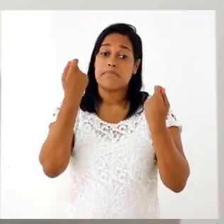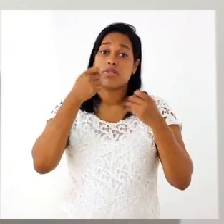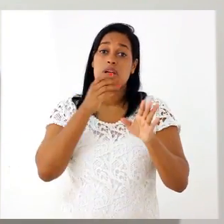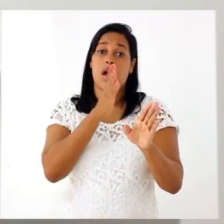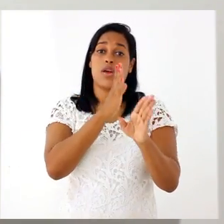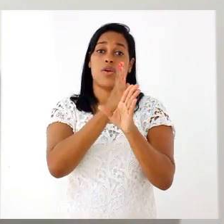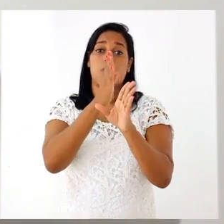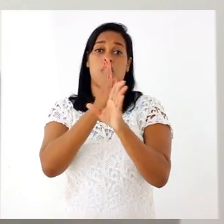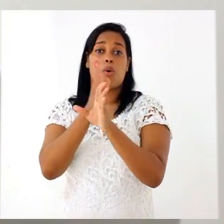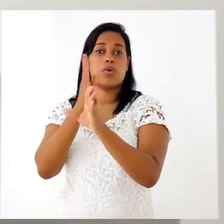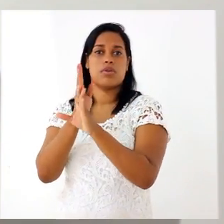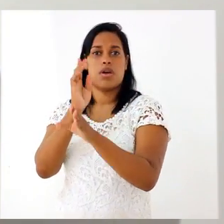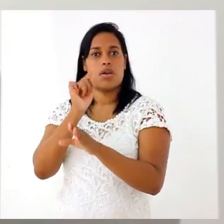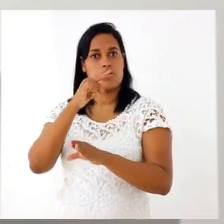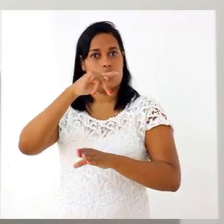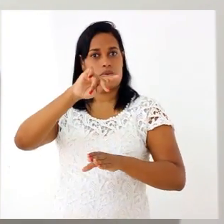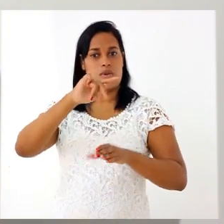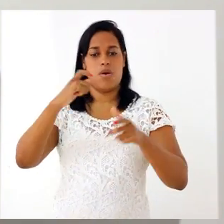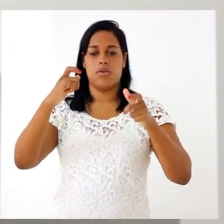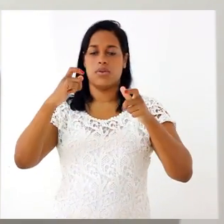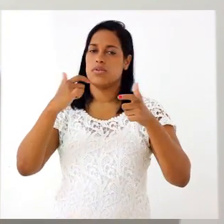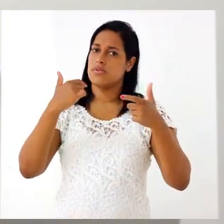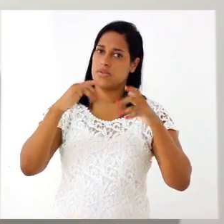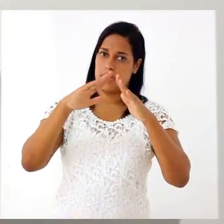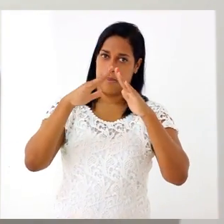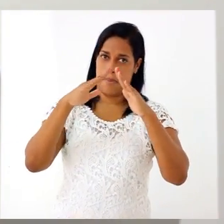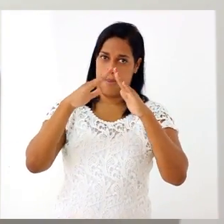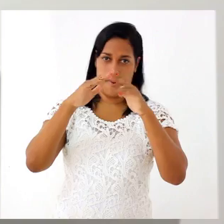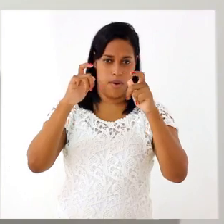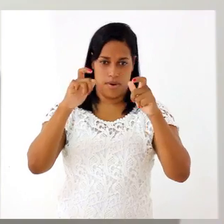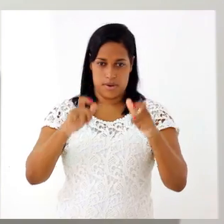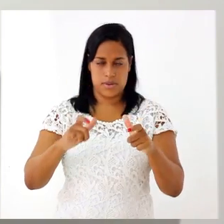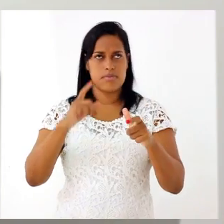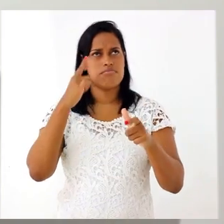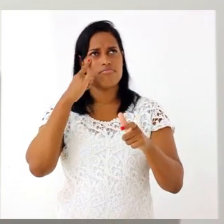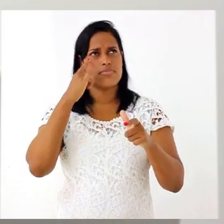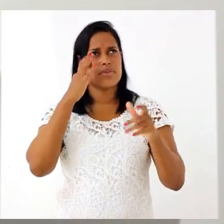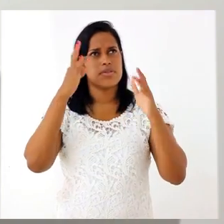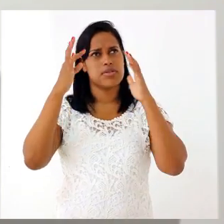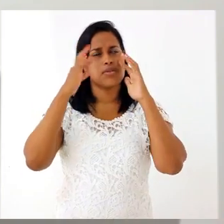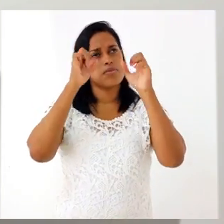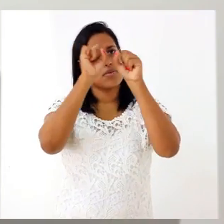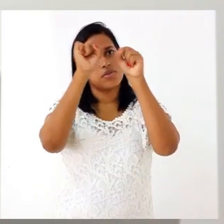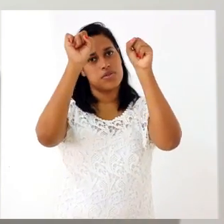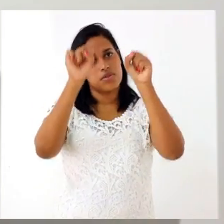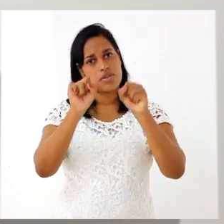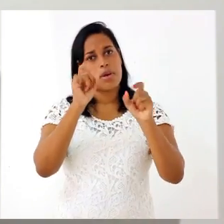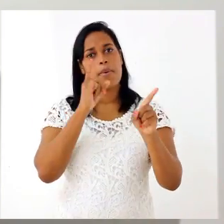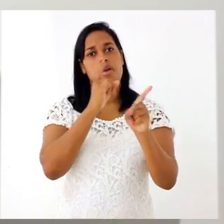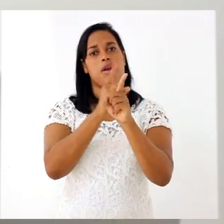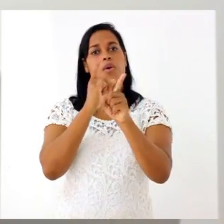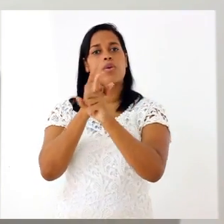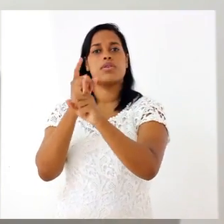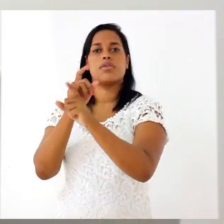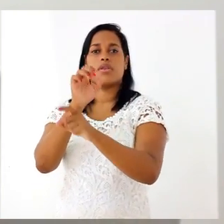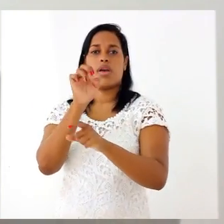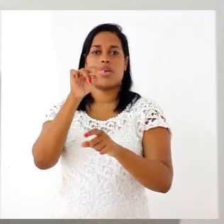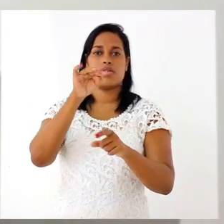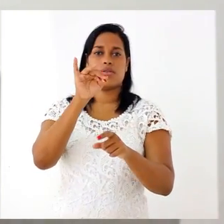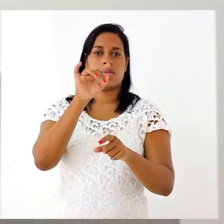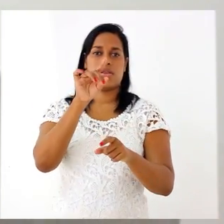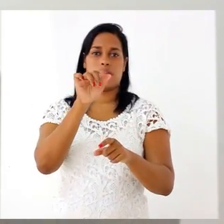identificar no seu ambiente, onde você mora aí, tente imaginar um sistema e tente identificar quais são as entidades do sistema